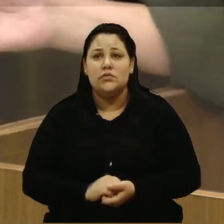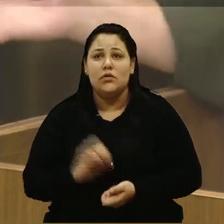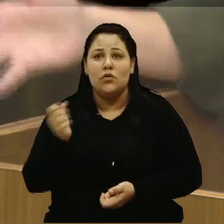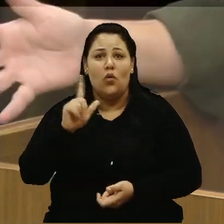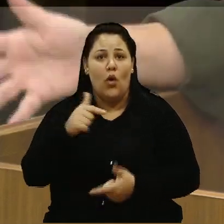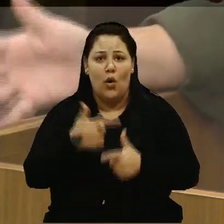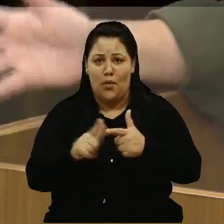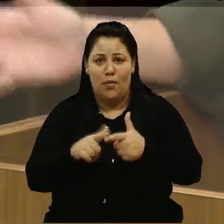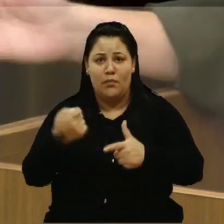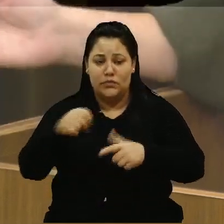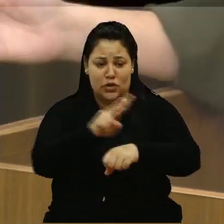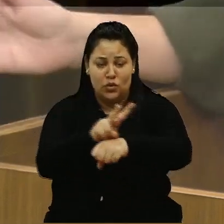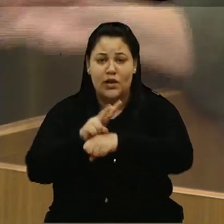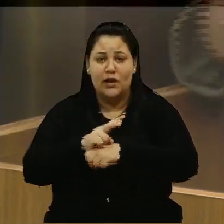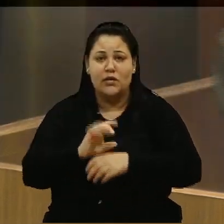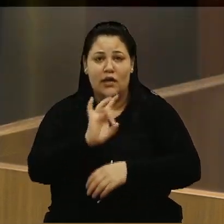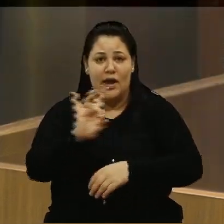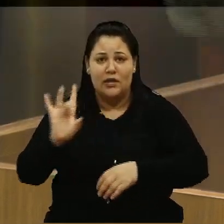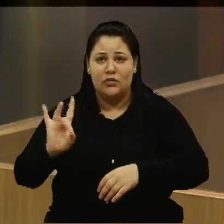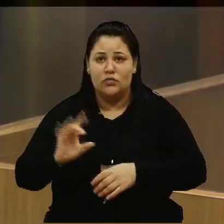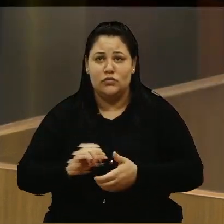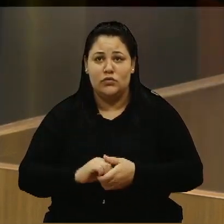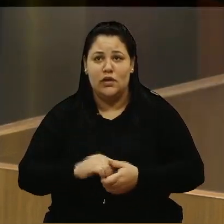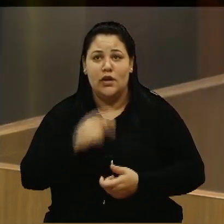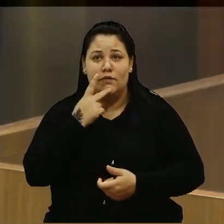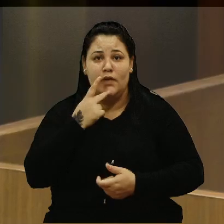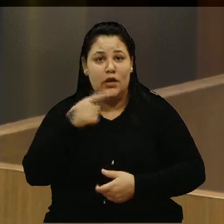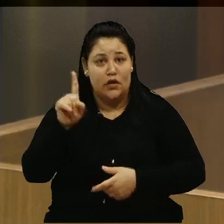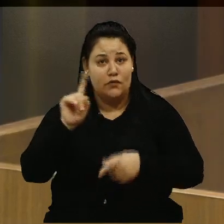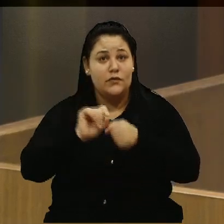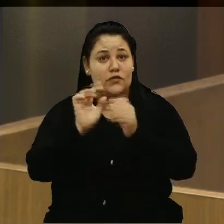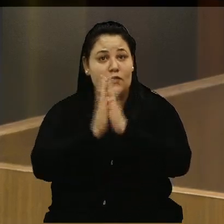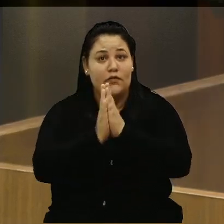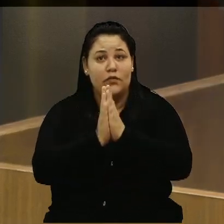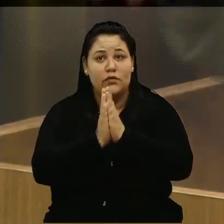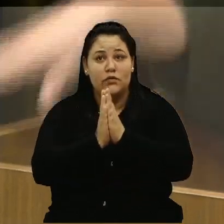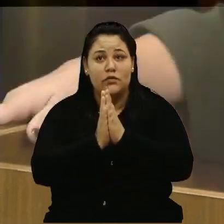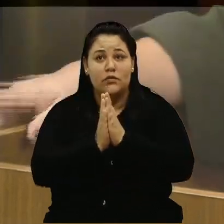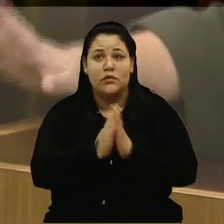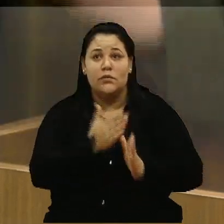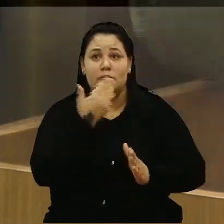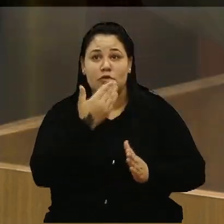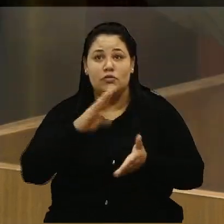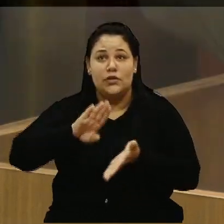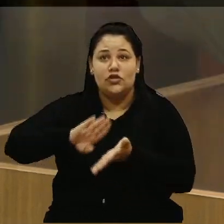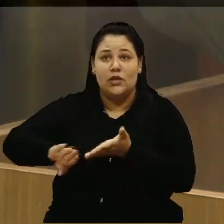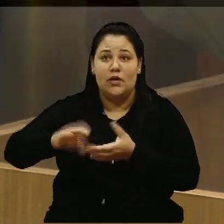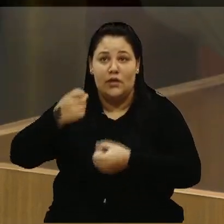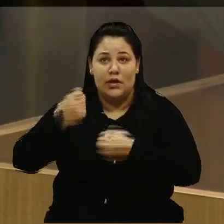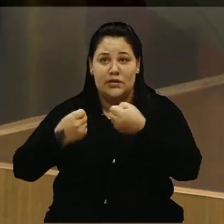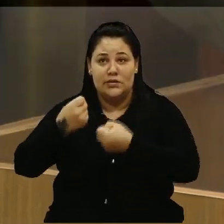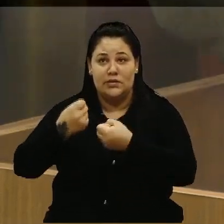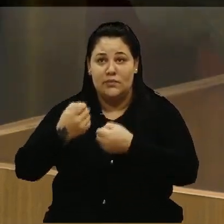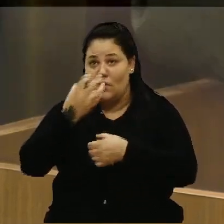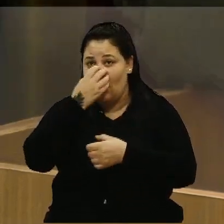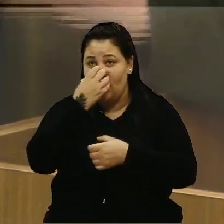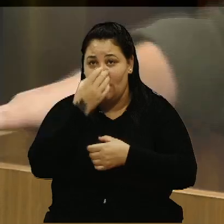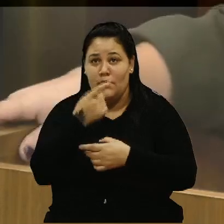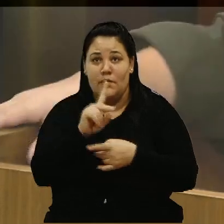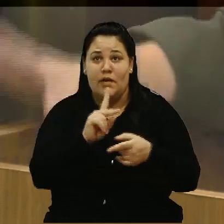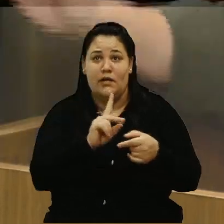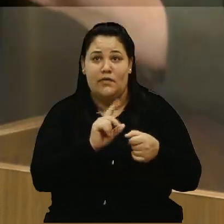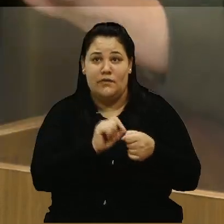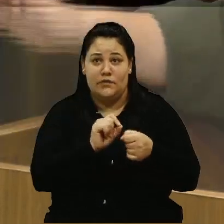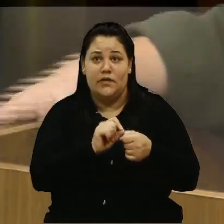A gente tem que cuidar, cada um do seu. Eu ainda disse para ele que eu fiz um favor. Pedi para tirar o castramóvel lá de dentro para ver se de repente agora arrumam uma sala para